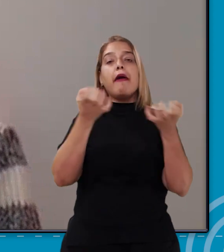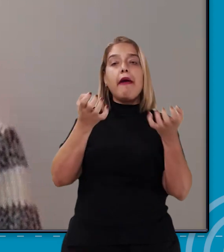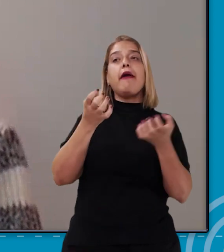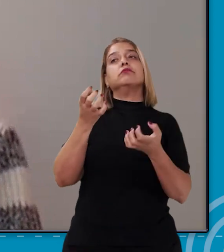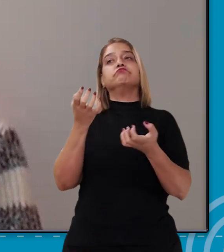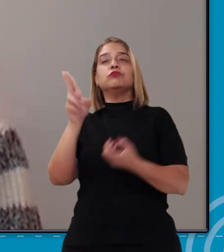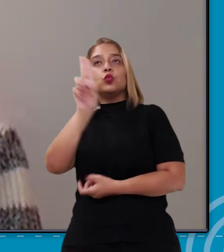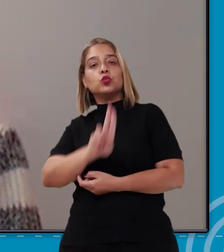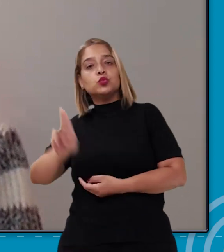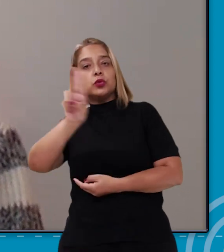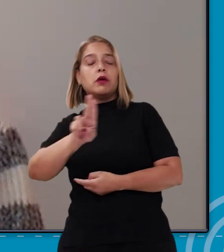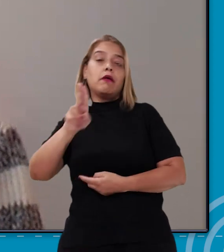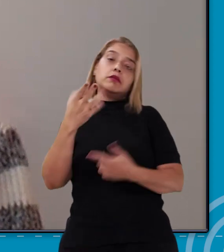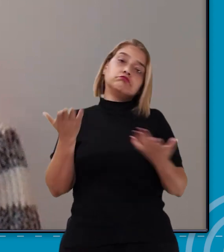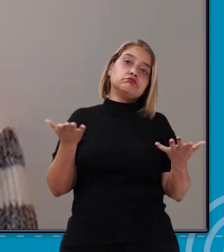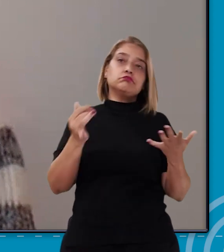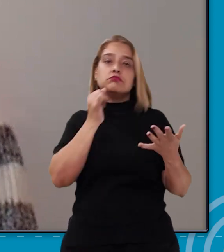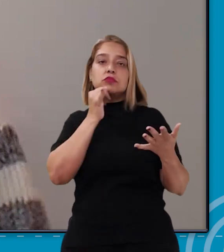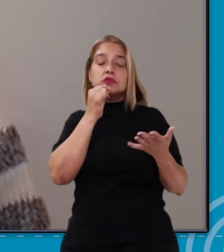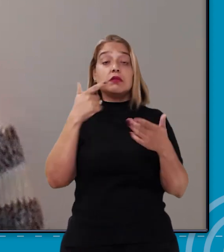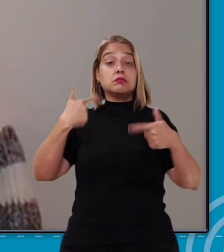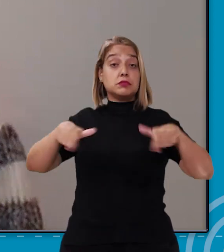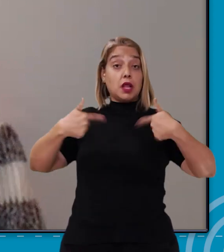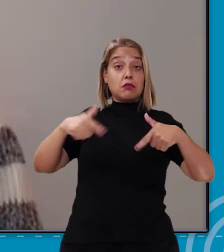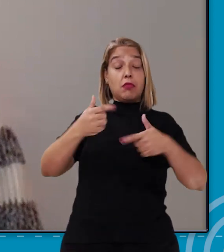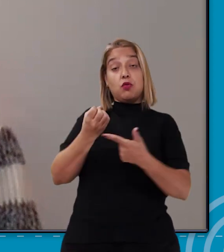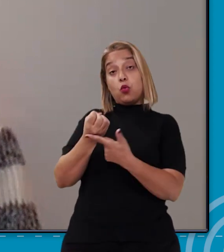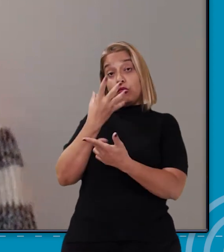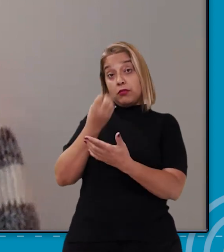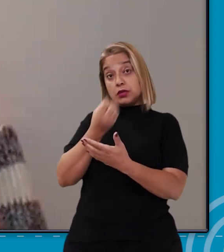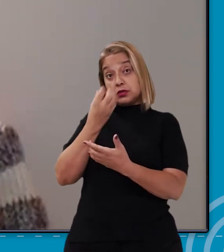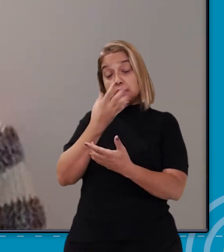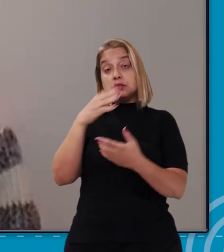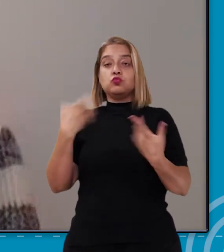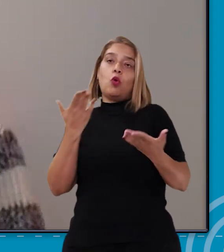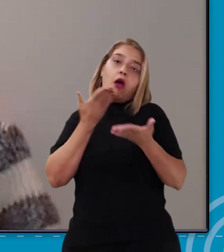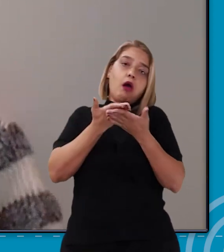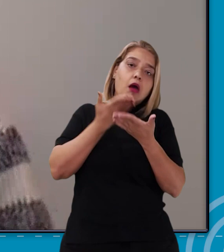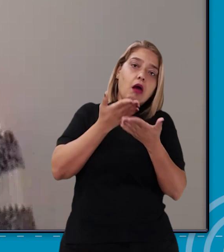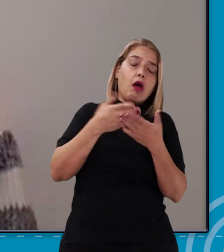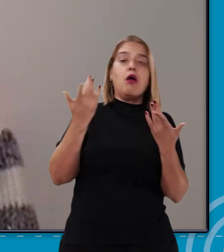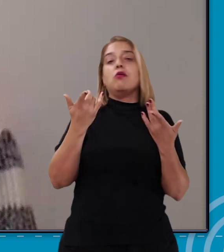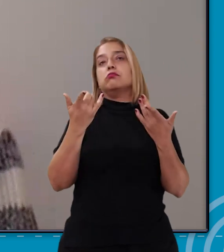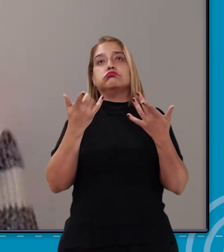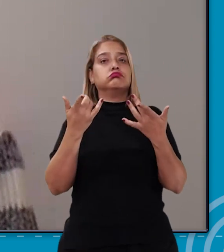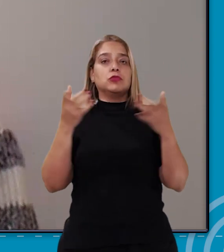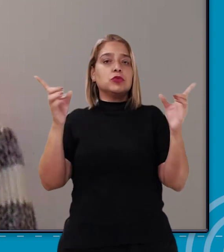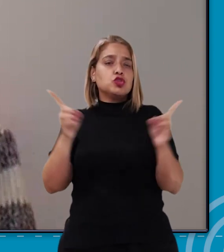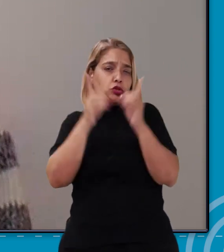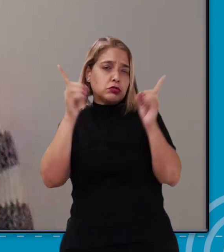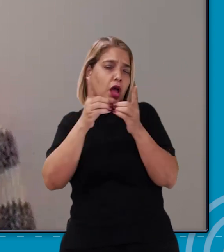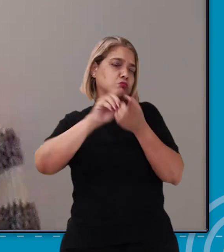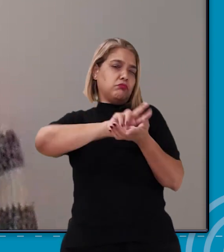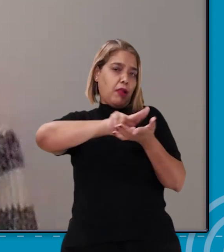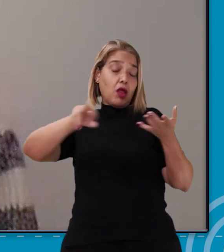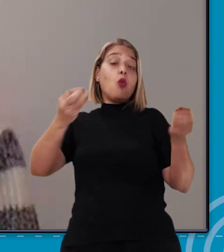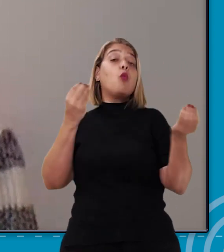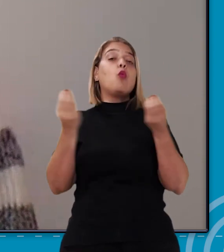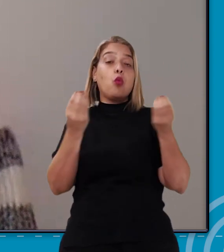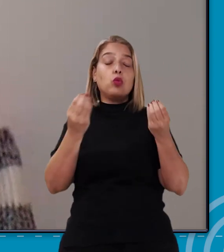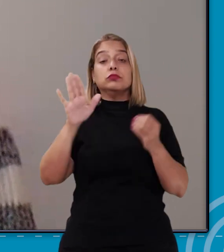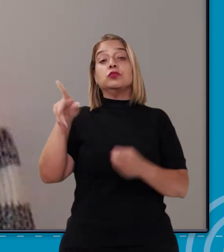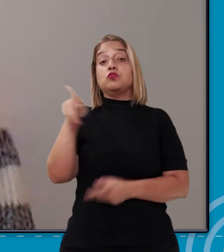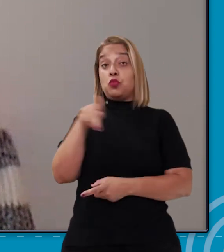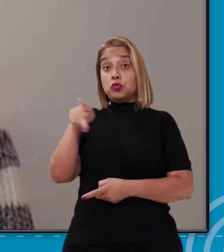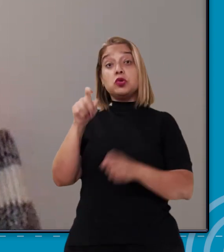esses recursos no seu trabalho de alfabetização, numa aula ou numa sequência didática. O professor pode fazer